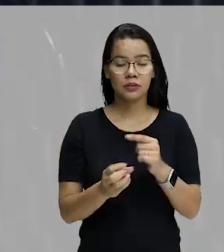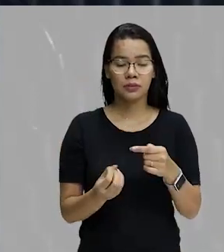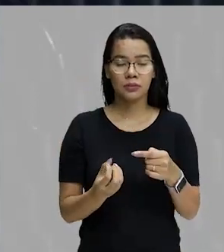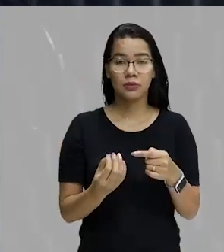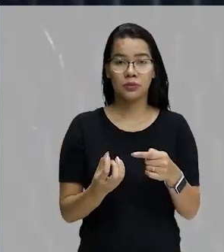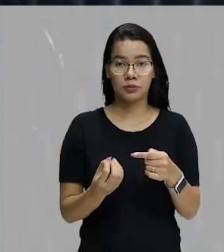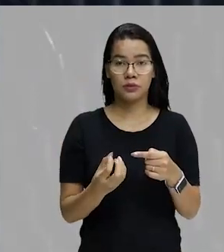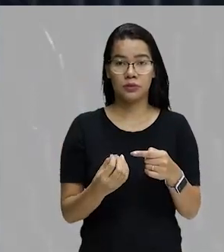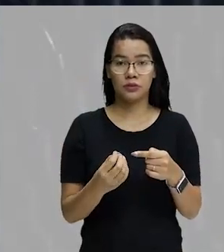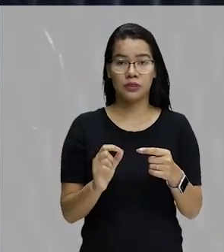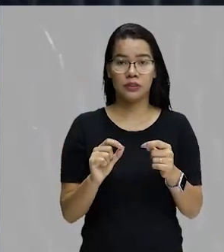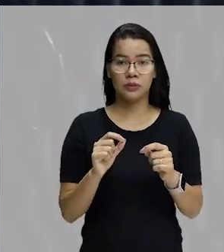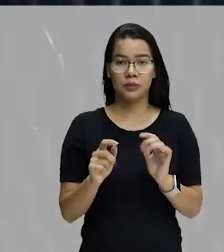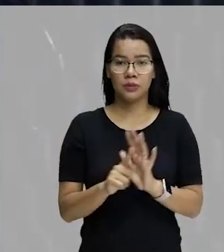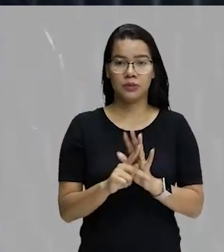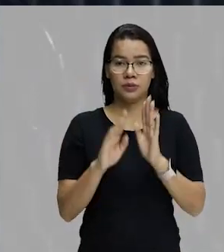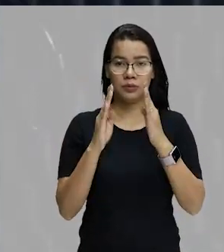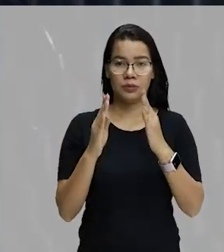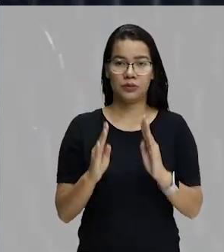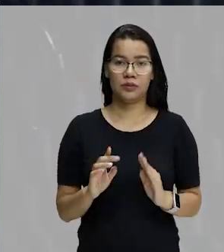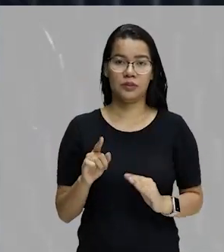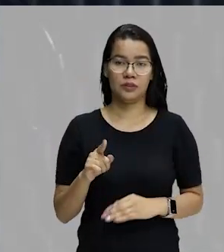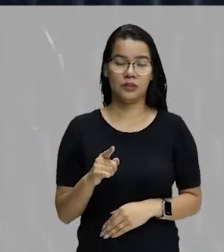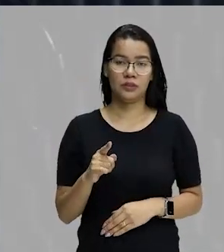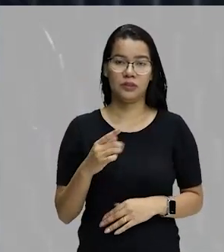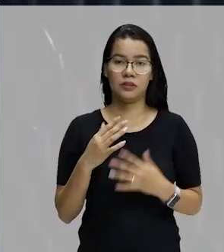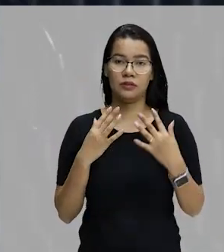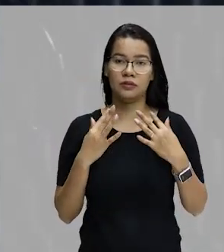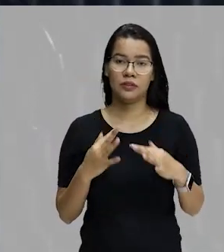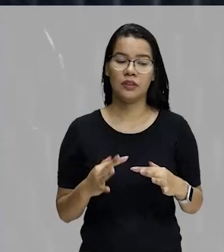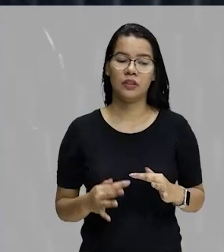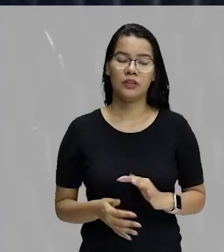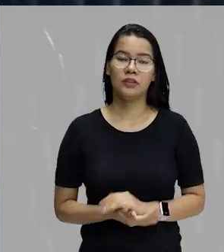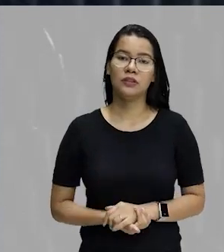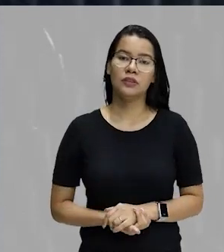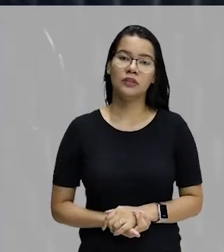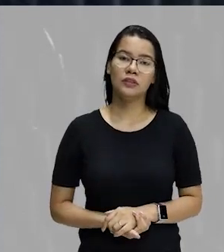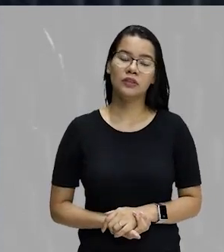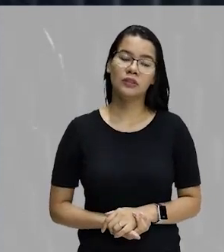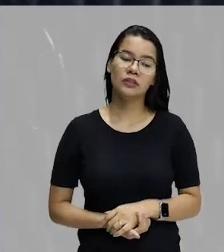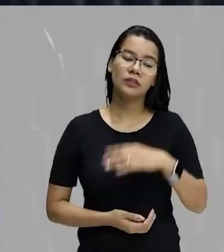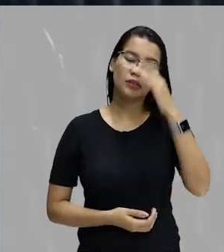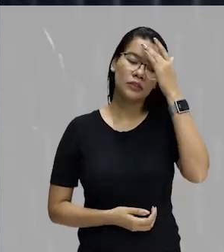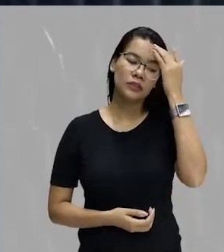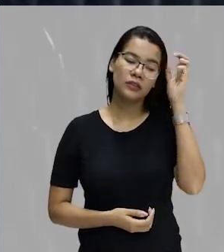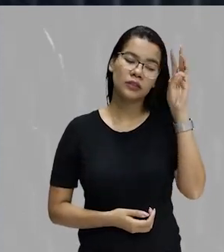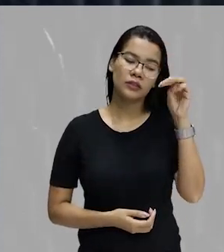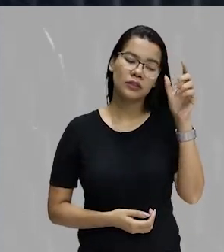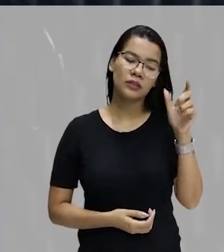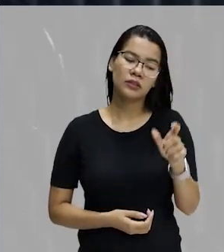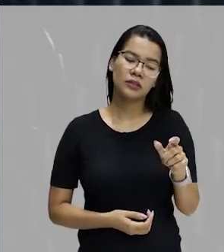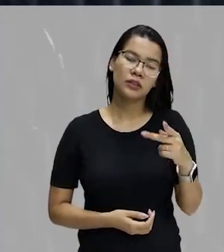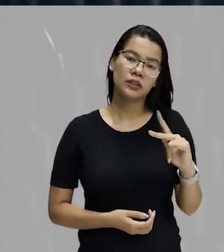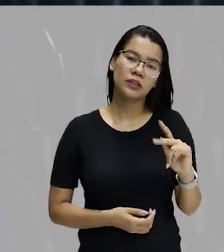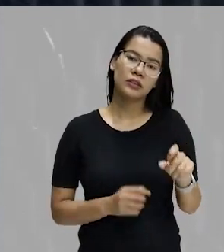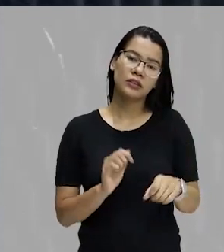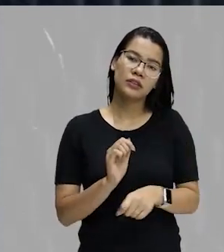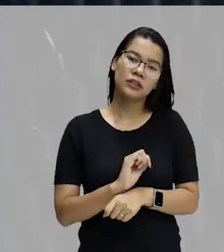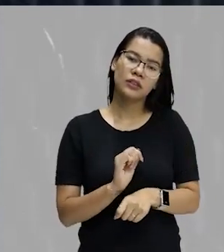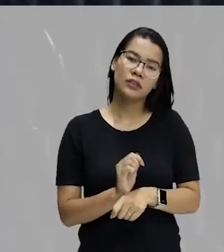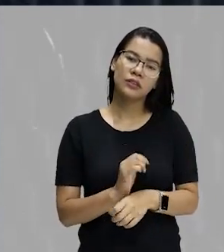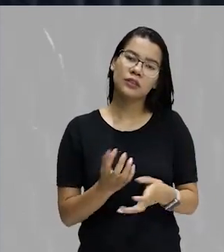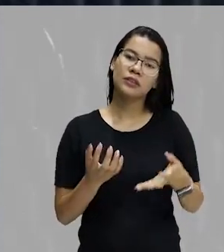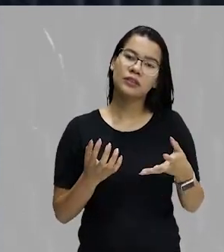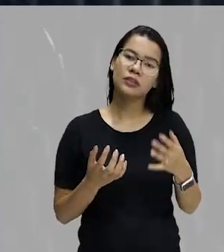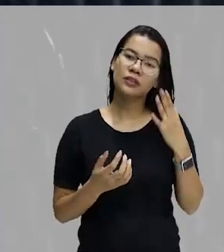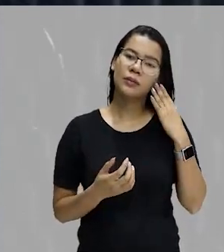objeto que você está analisando na frase. Whose are these cars? De quem são estes carros? Querendo saber